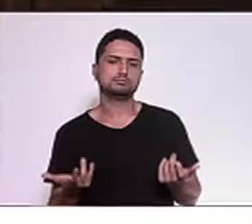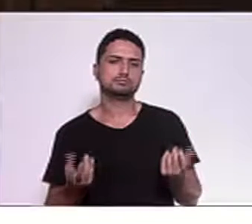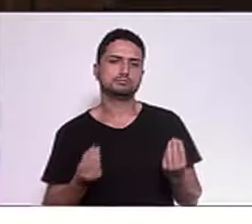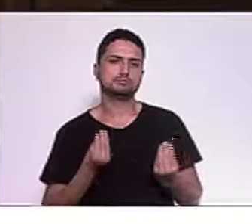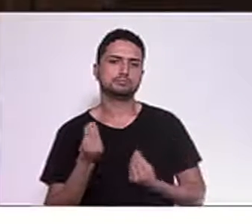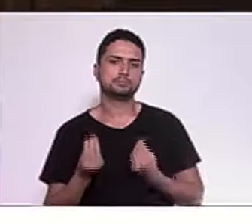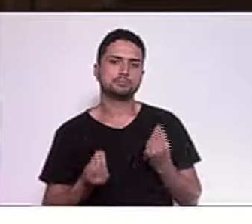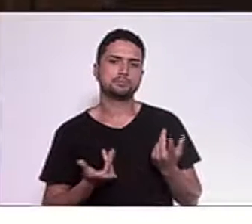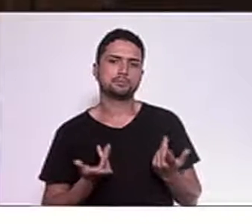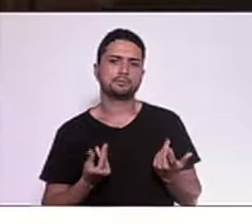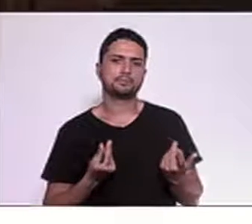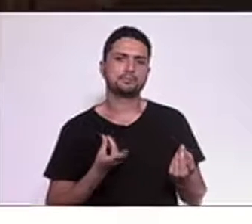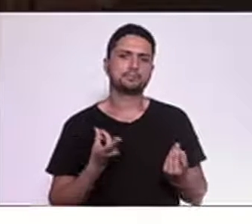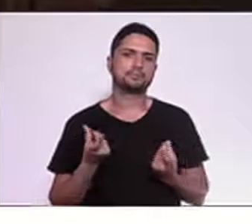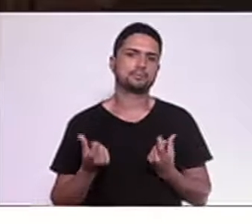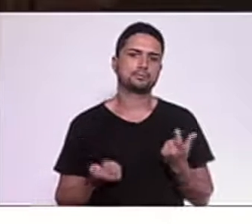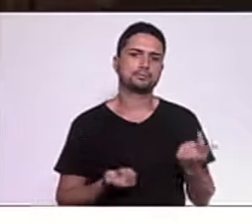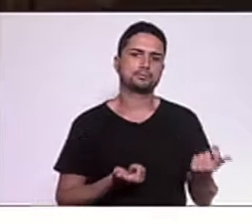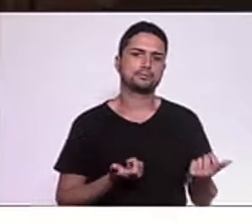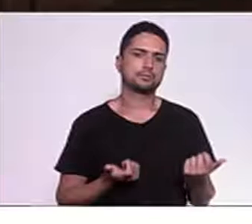a respeito